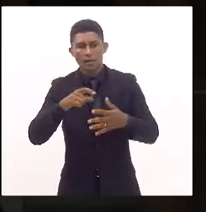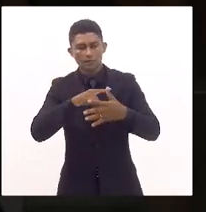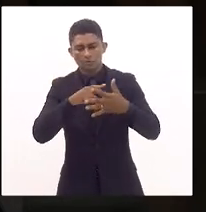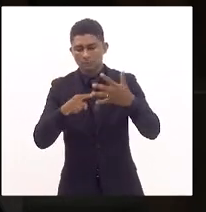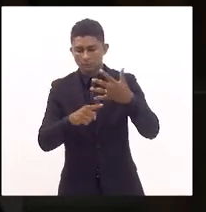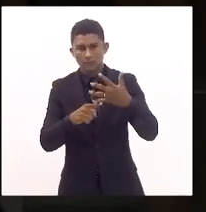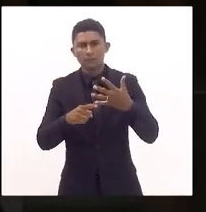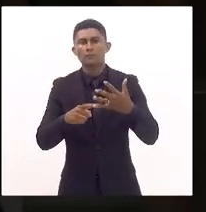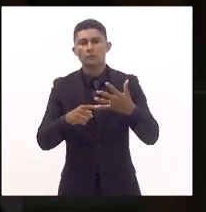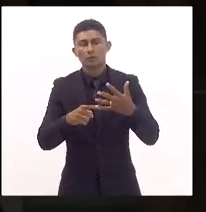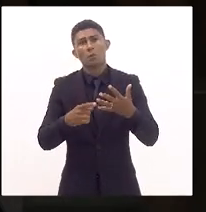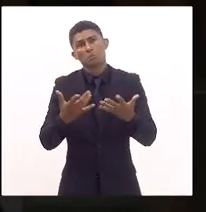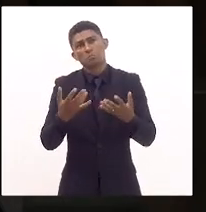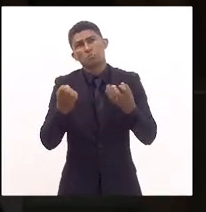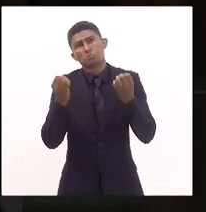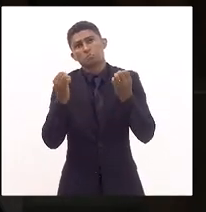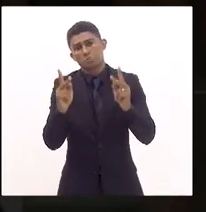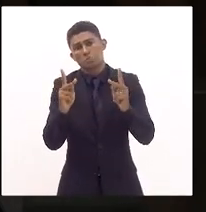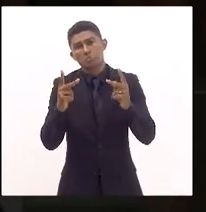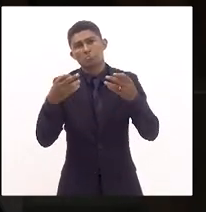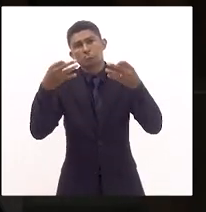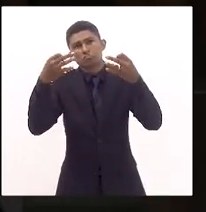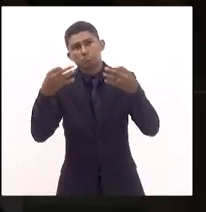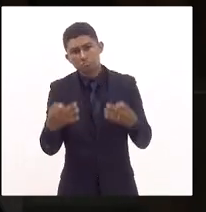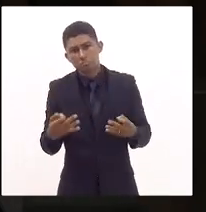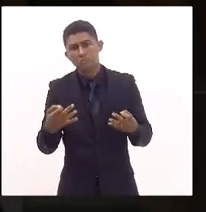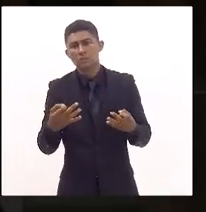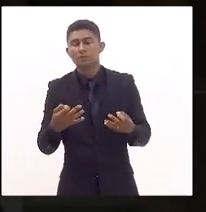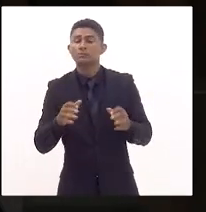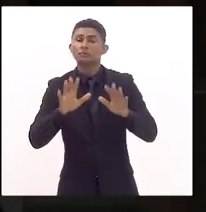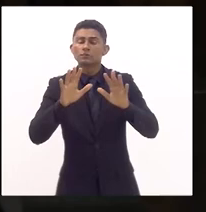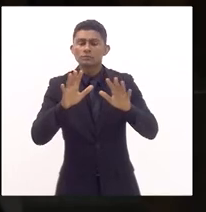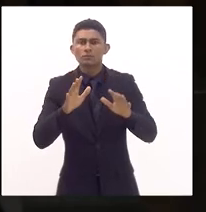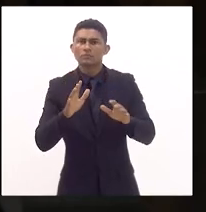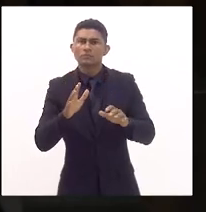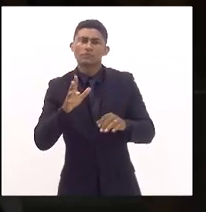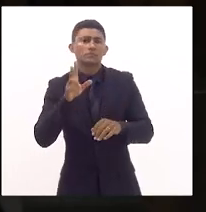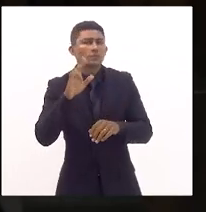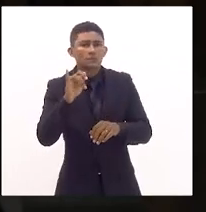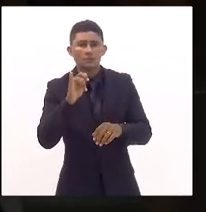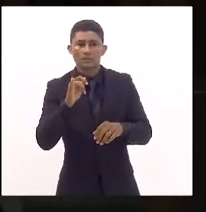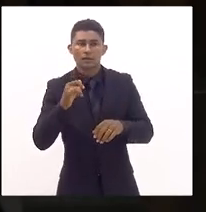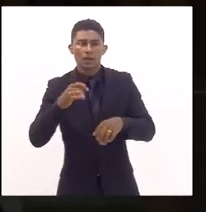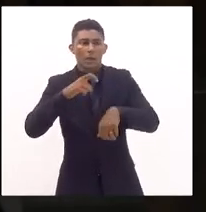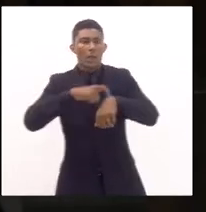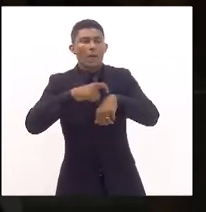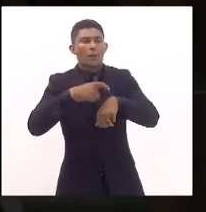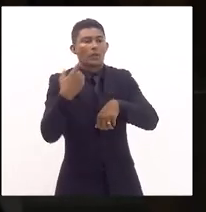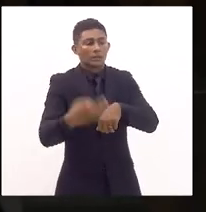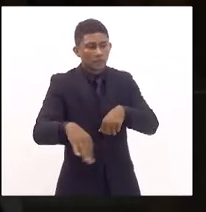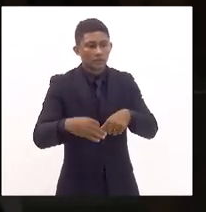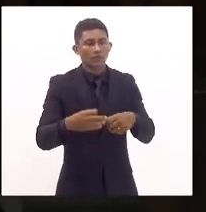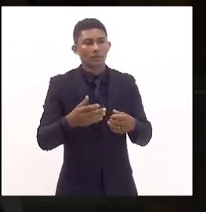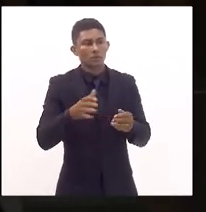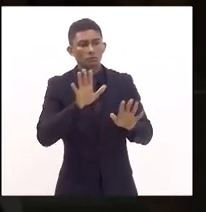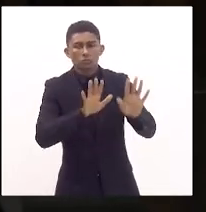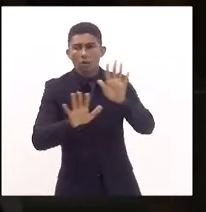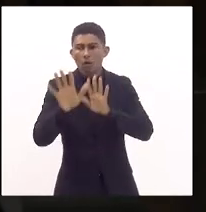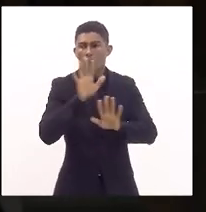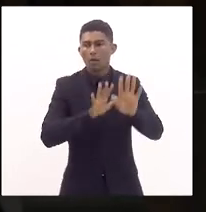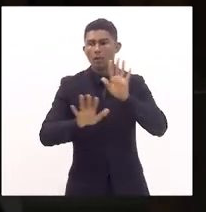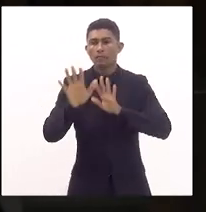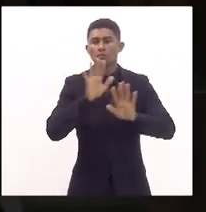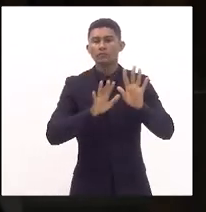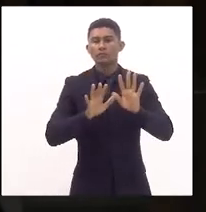tese justa, no devido tempo e no devido cuidado, para ser